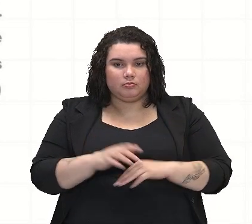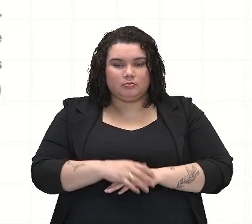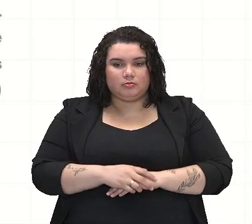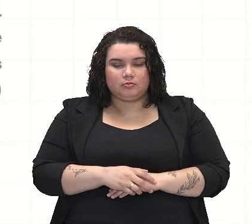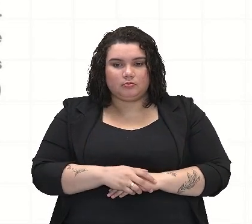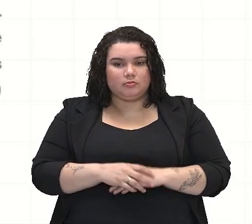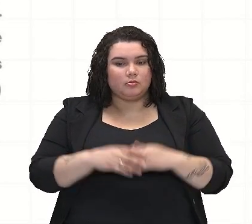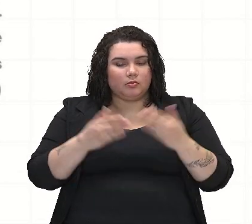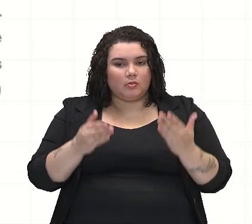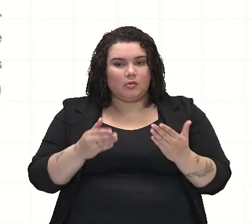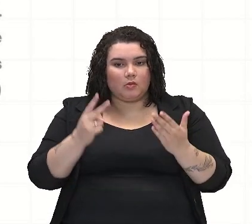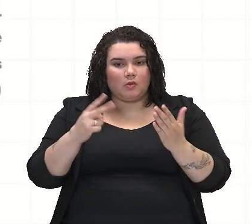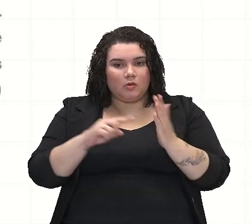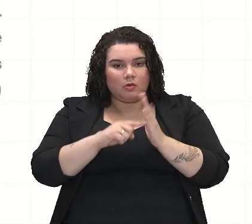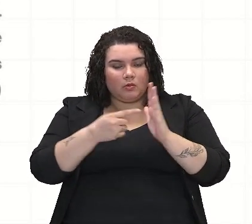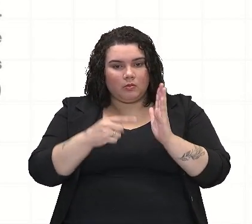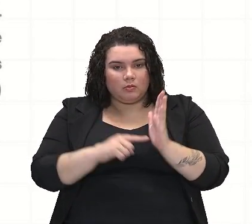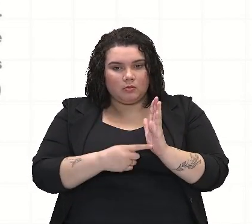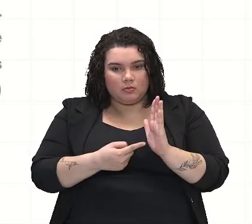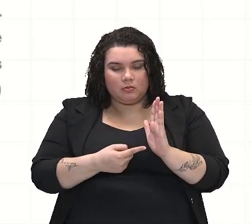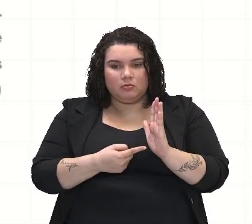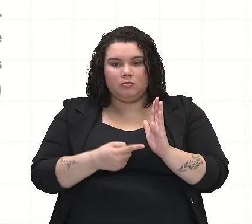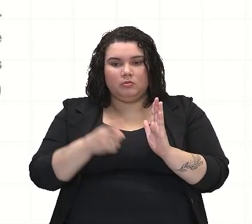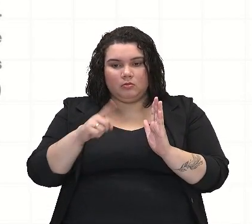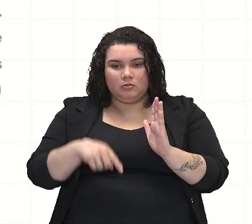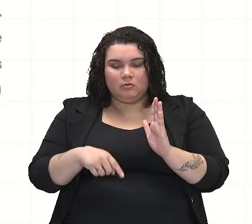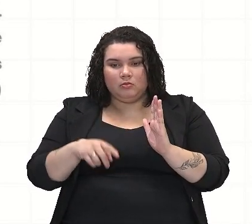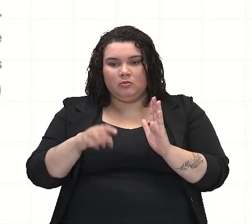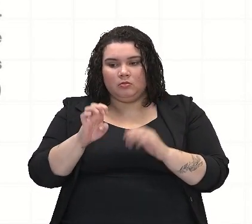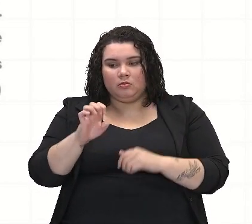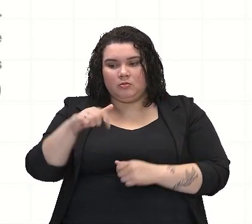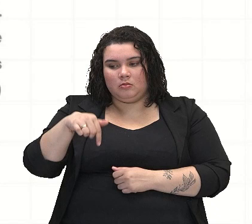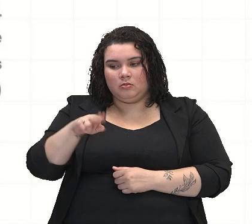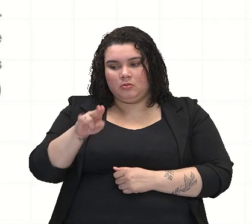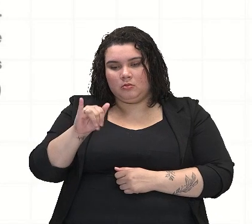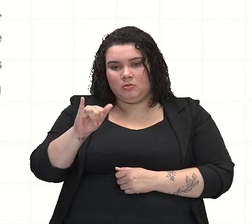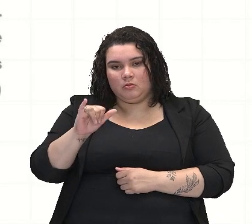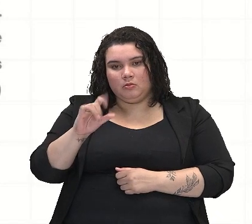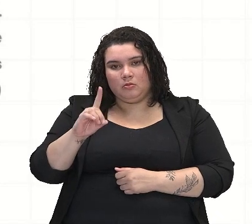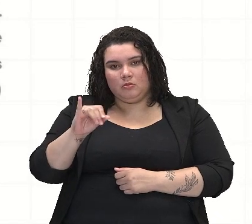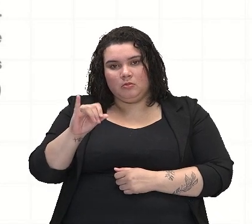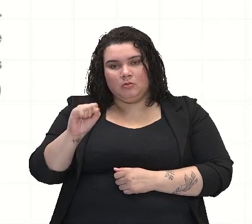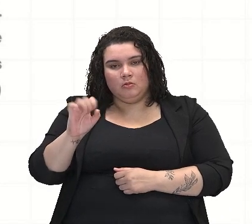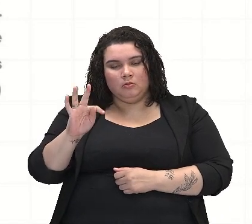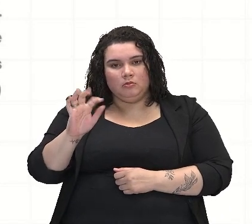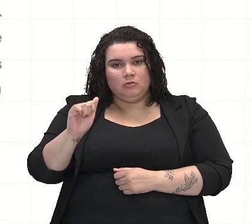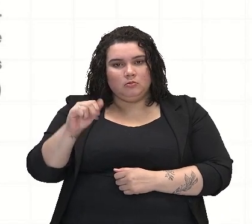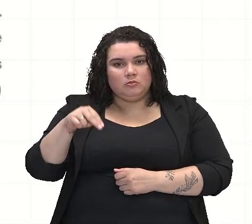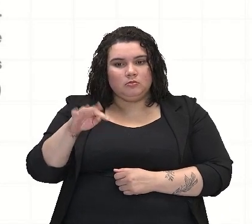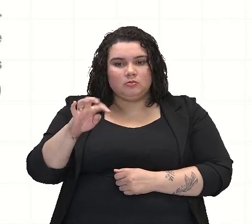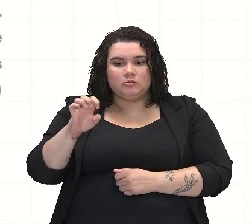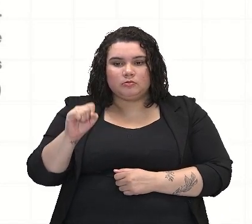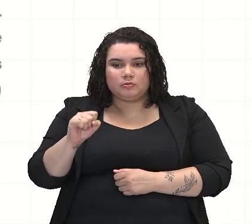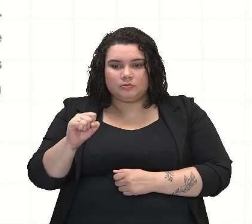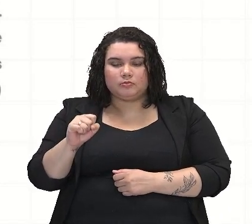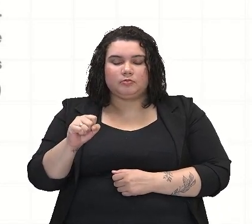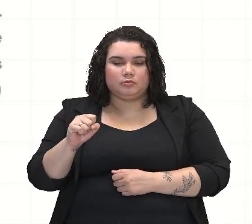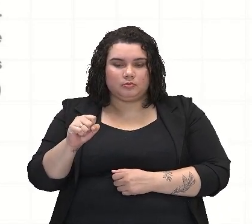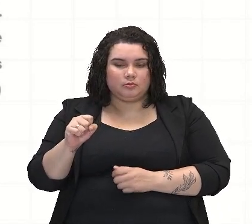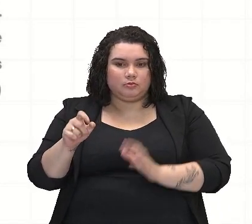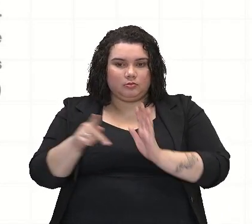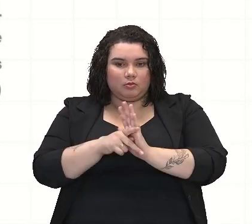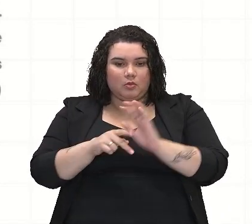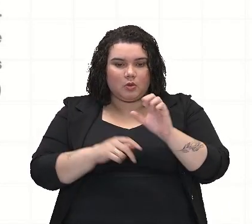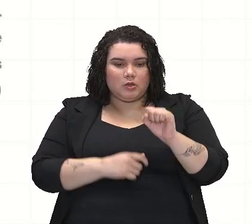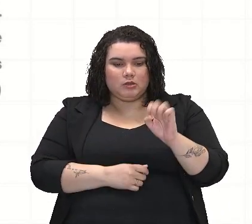Então os dois pontos são equidistantes dos pontos de extremidade do segmento, né? Aqui